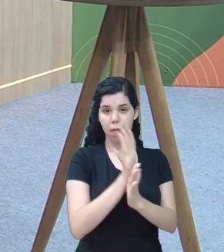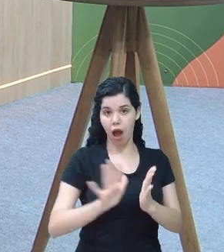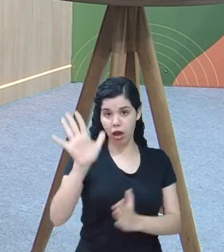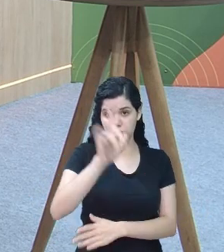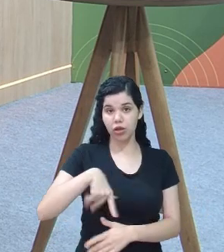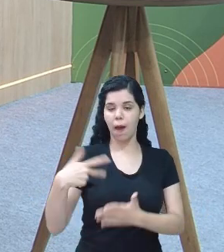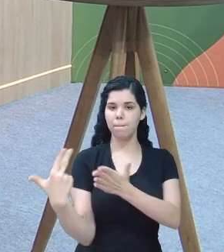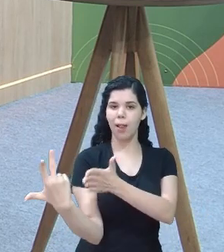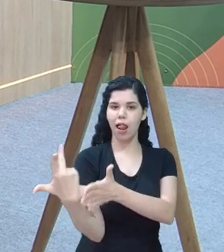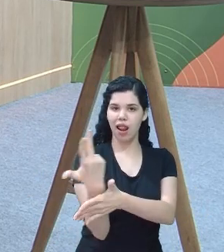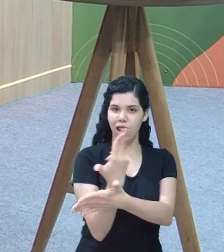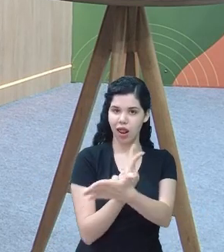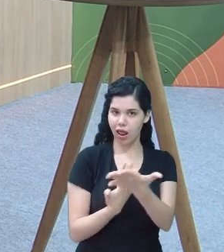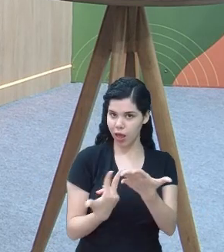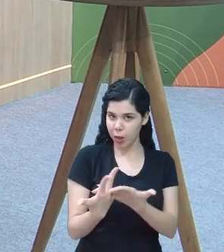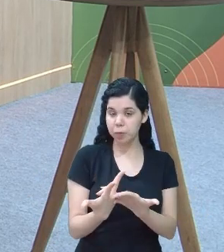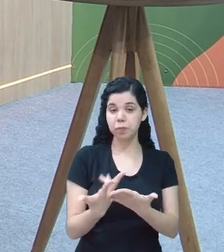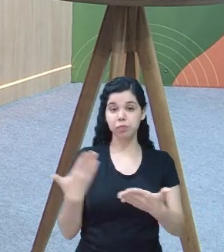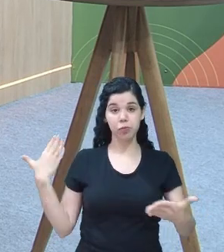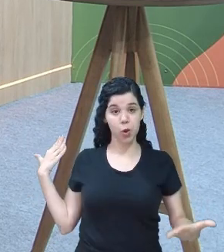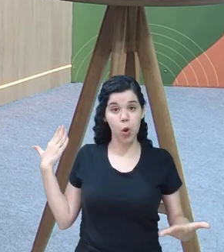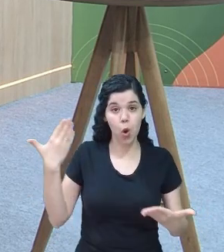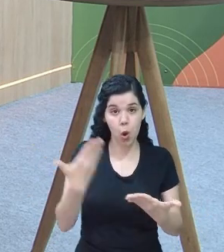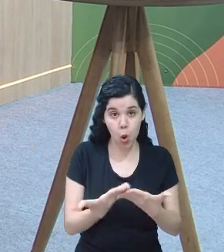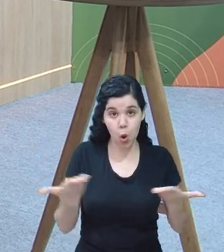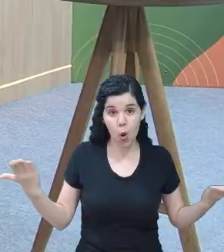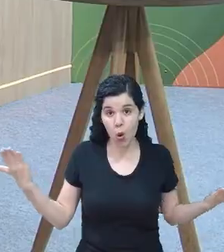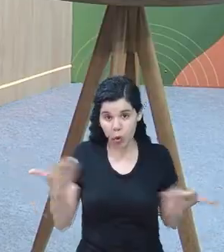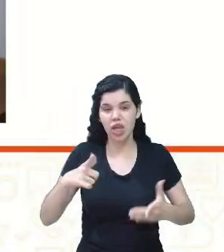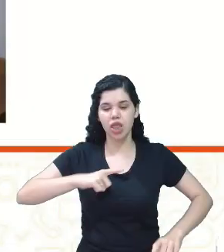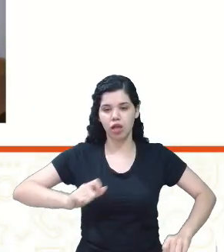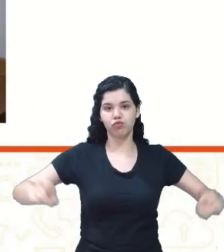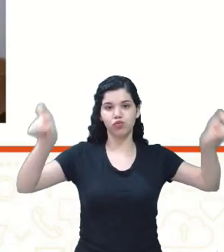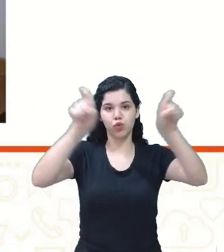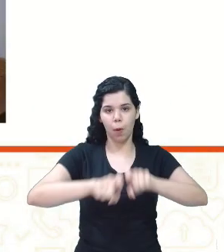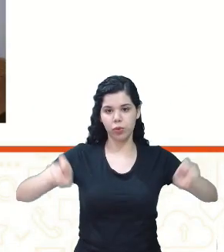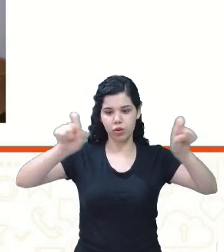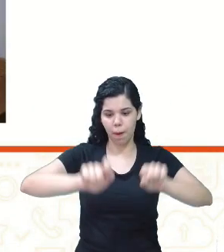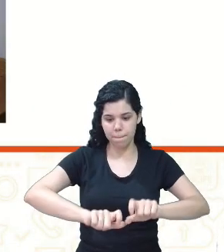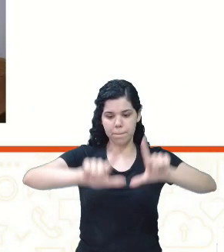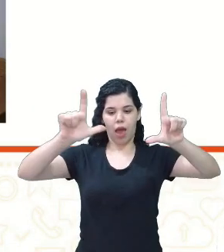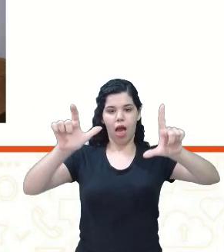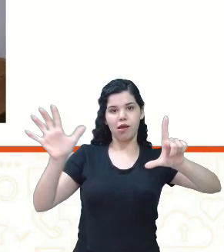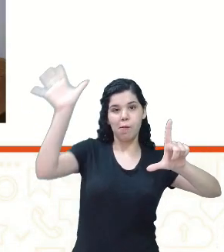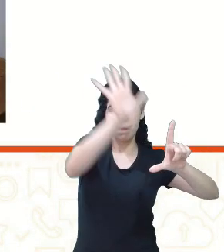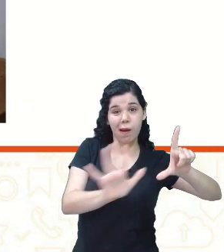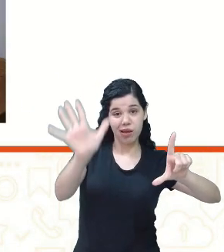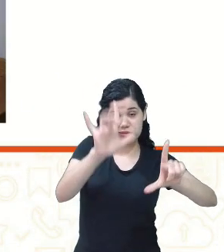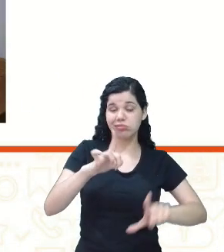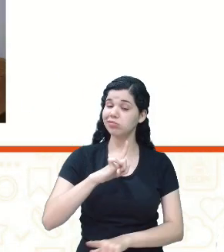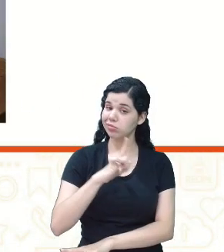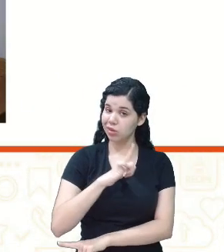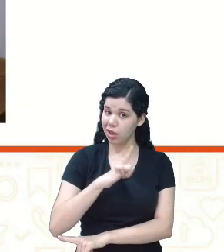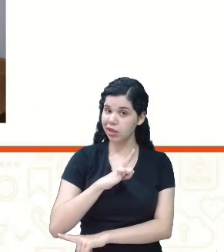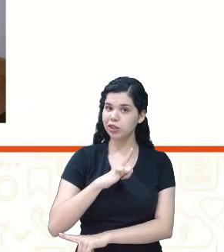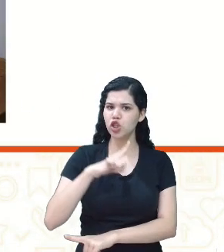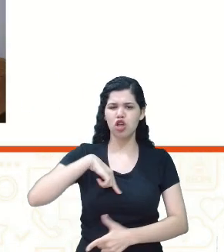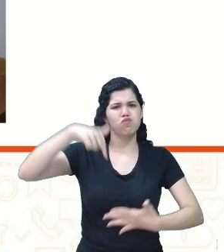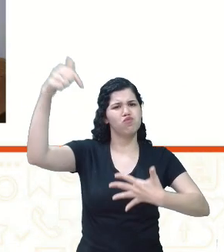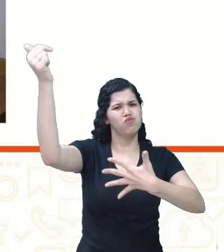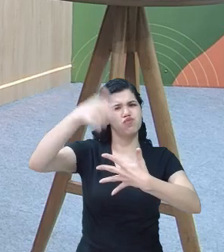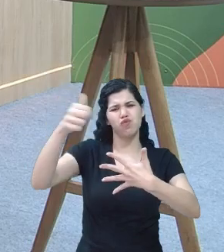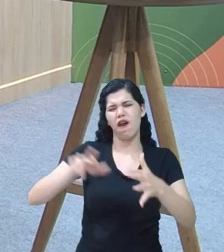as ilustrações. A gente tem hoje a imagem no computador. Então, o computador é